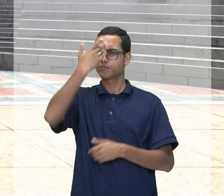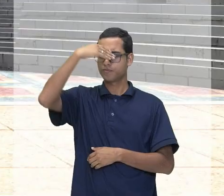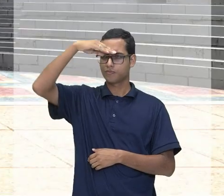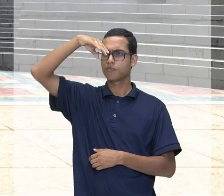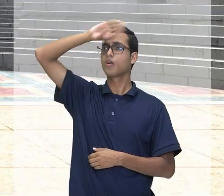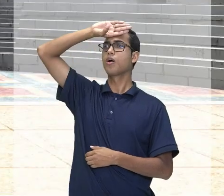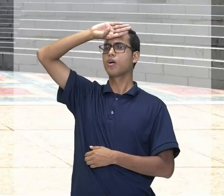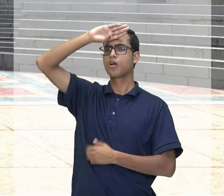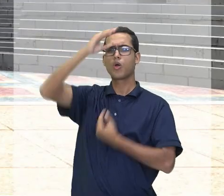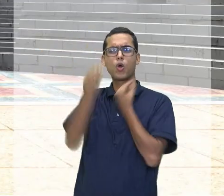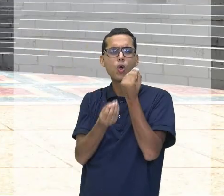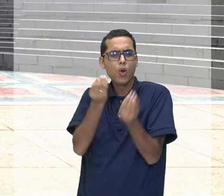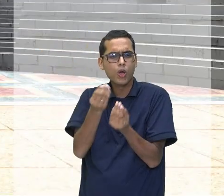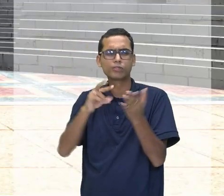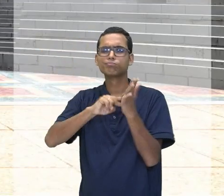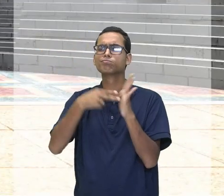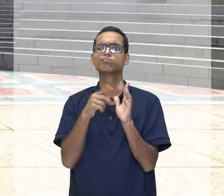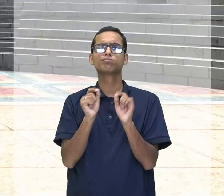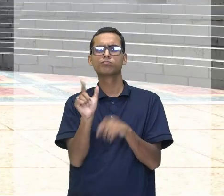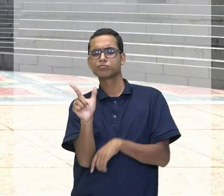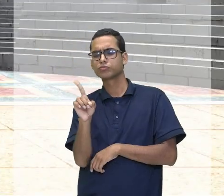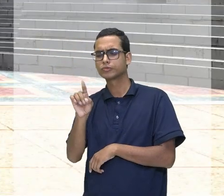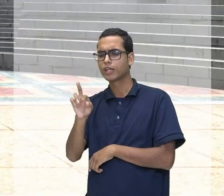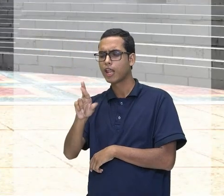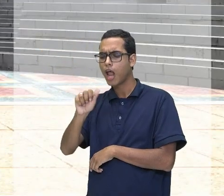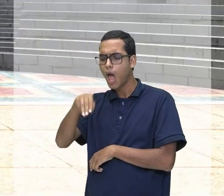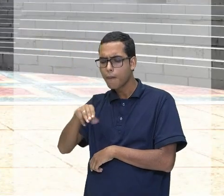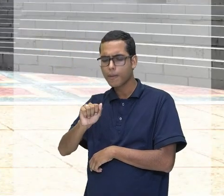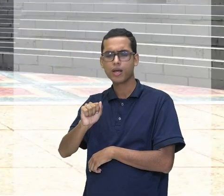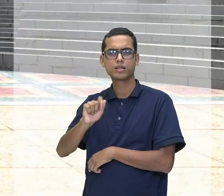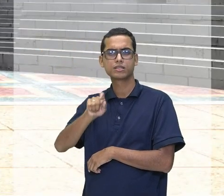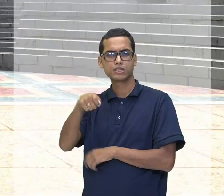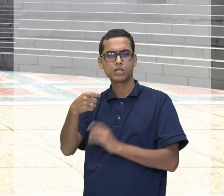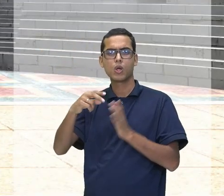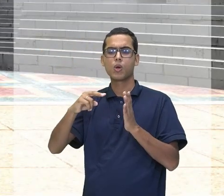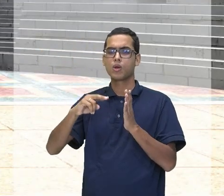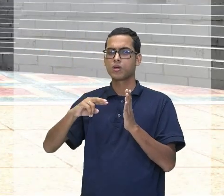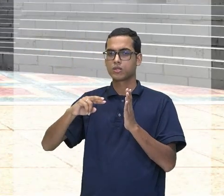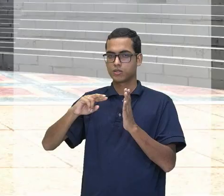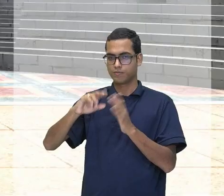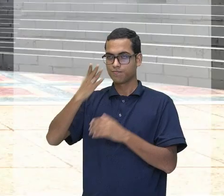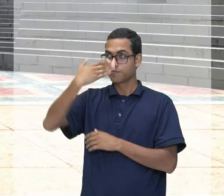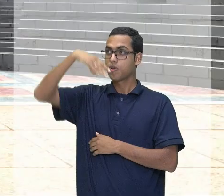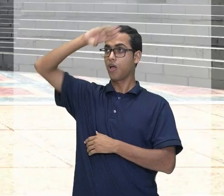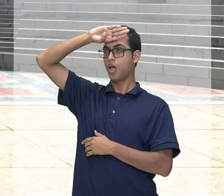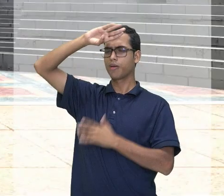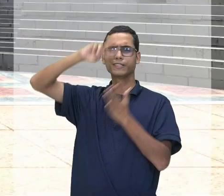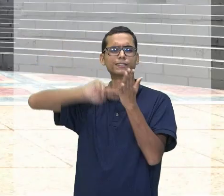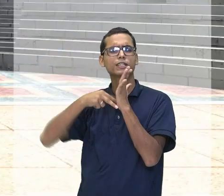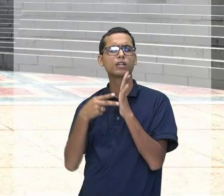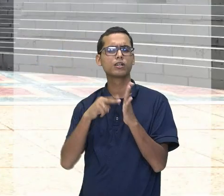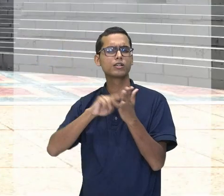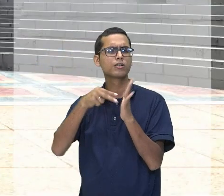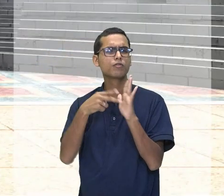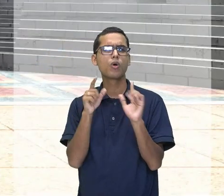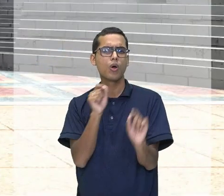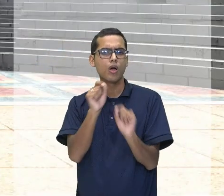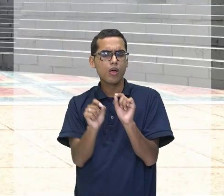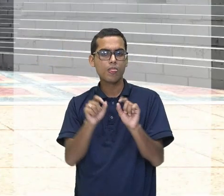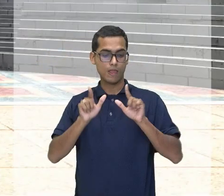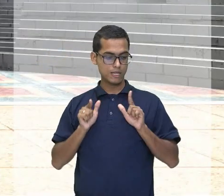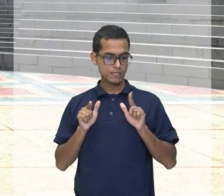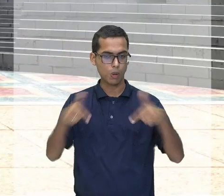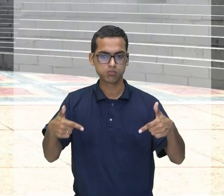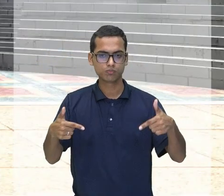do grego e significa ação, né? Então, a palavra drama, ela está ligada aí ao grego ação.